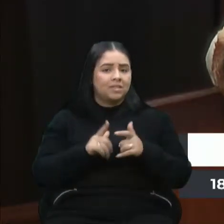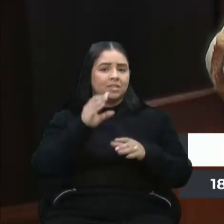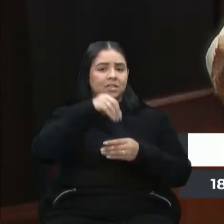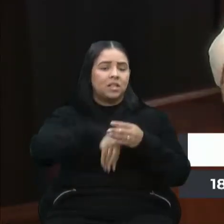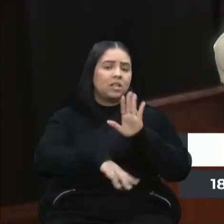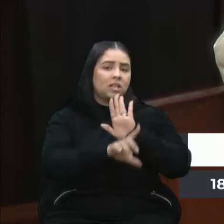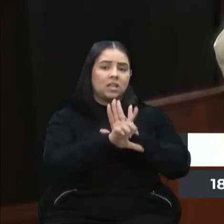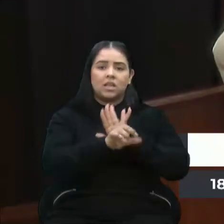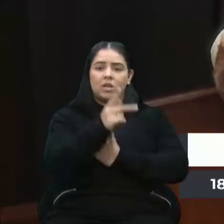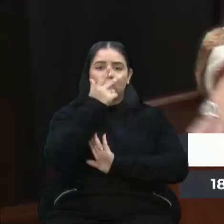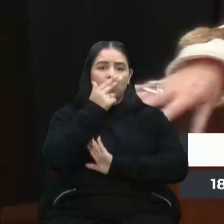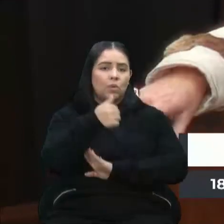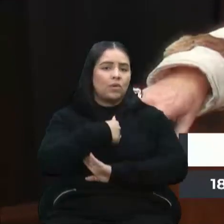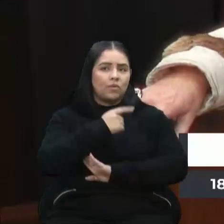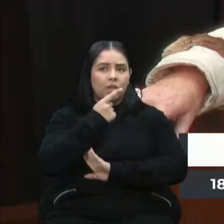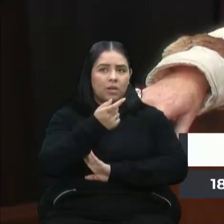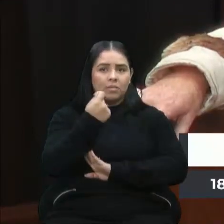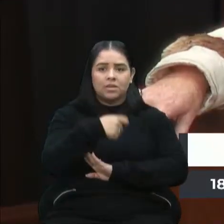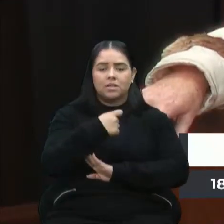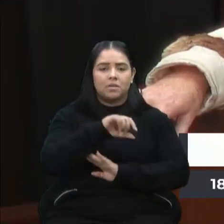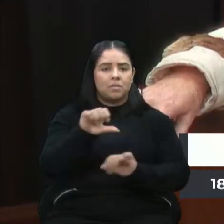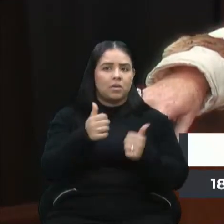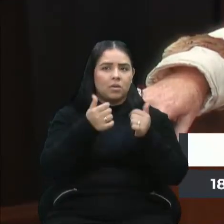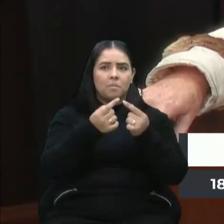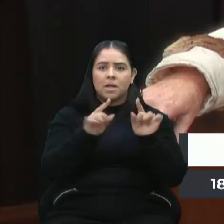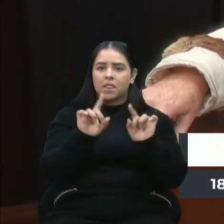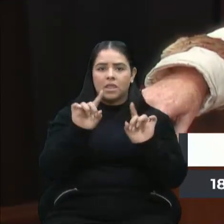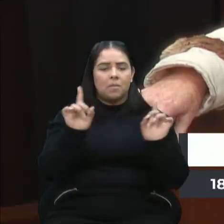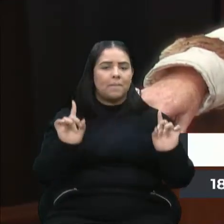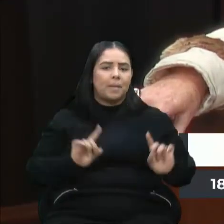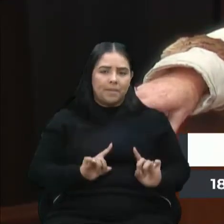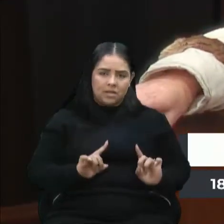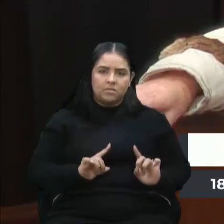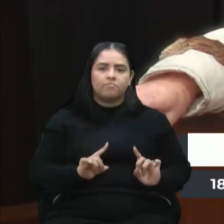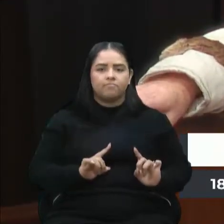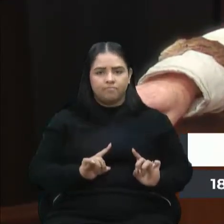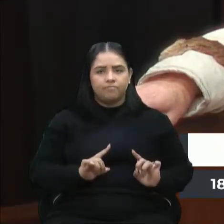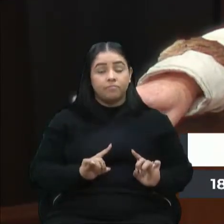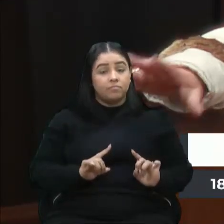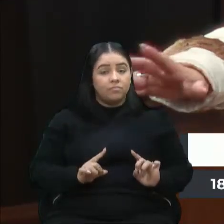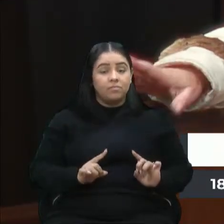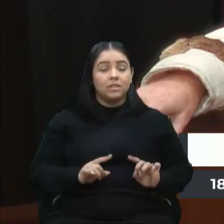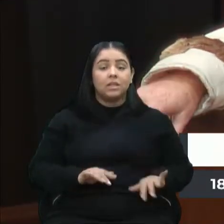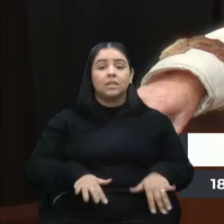eu disse, ela tem que ser aprimorada, mas não para menos. Então,